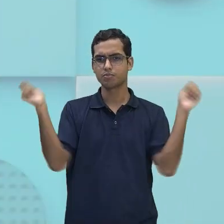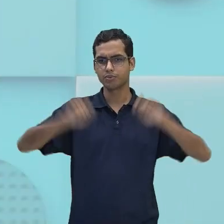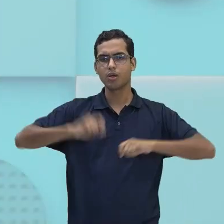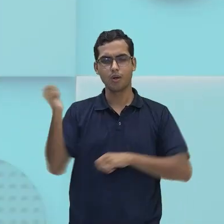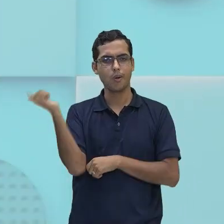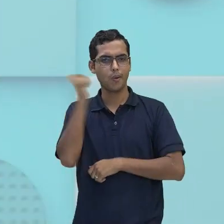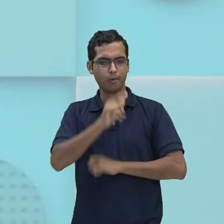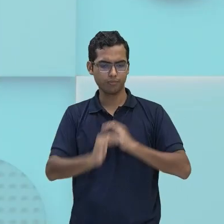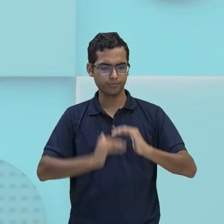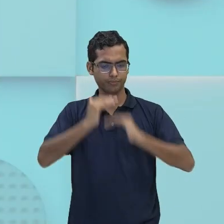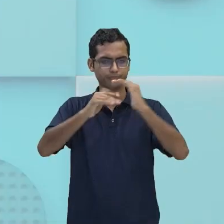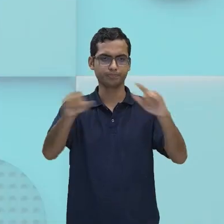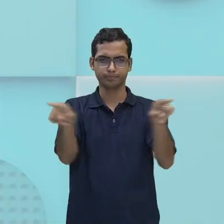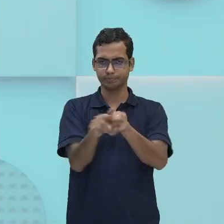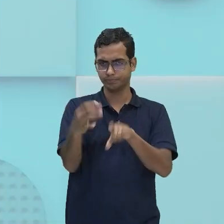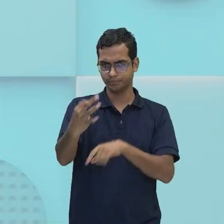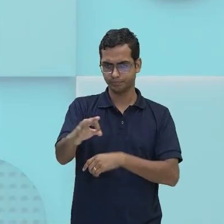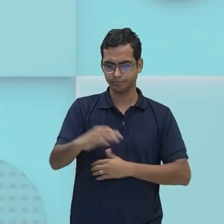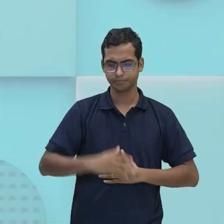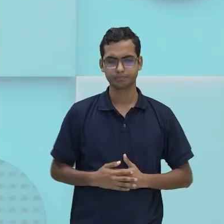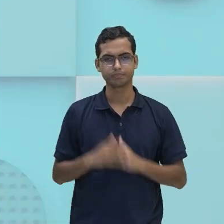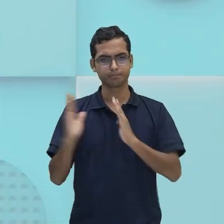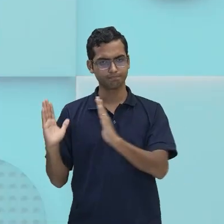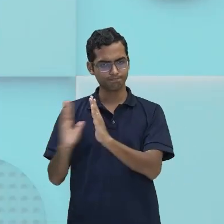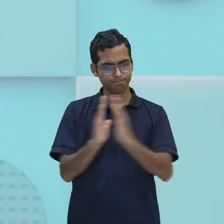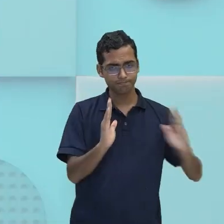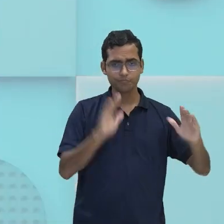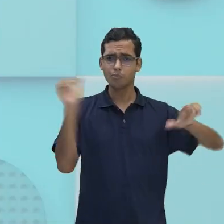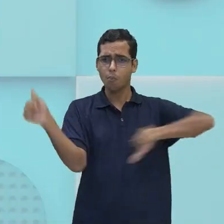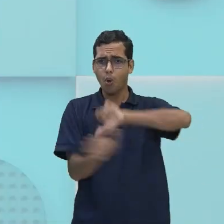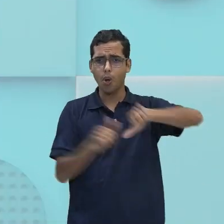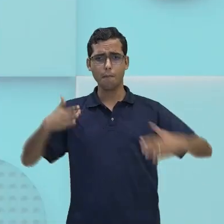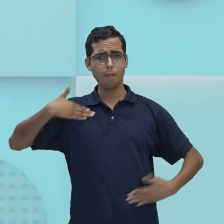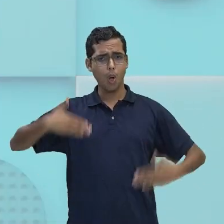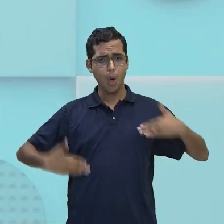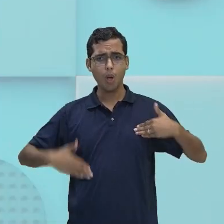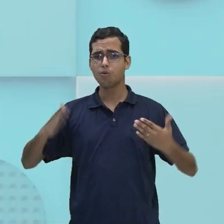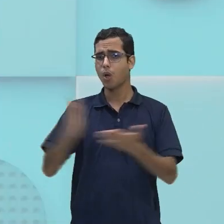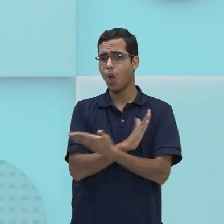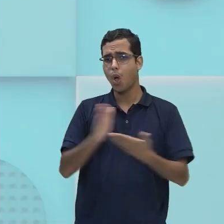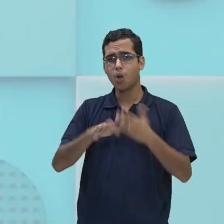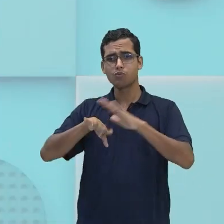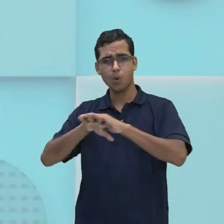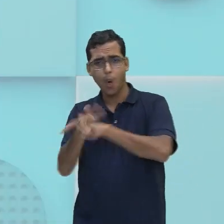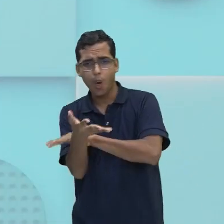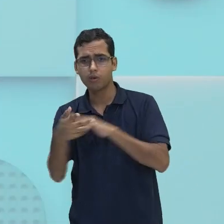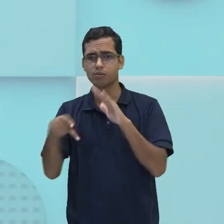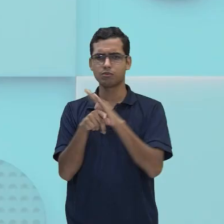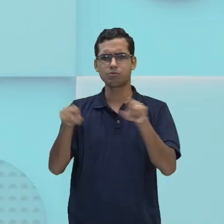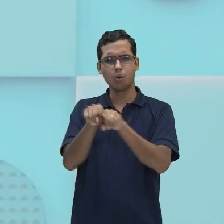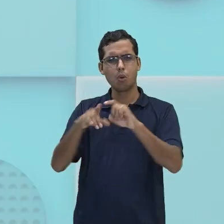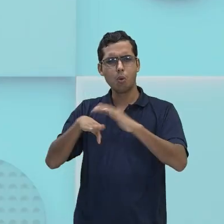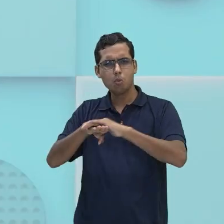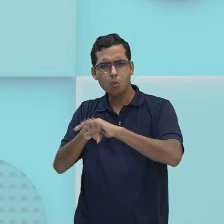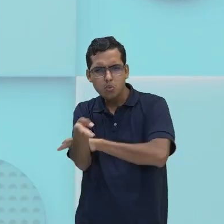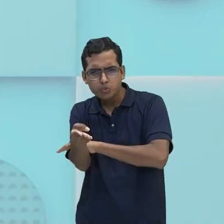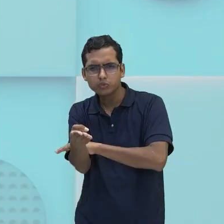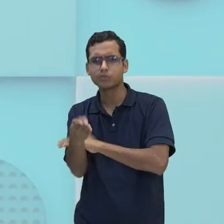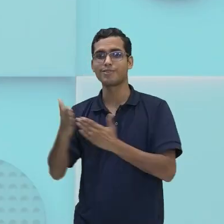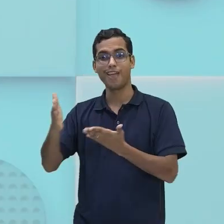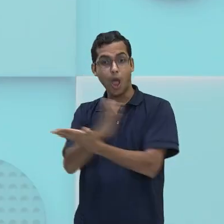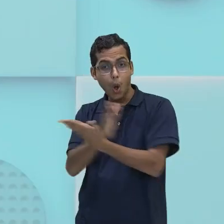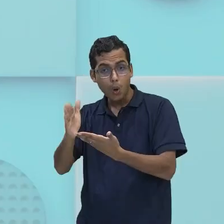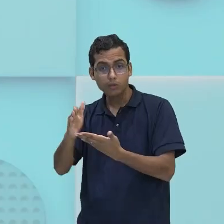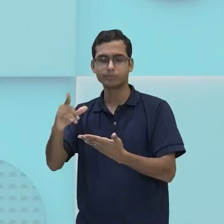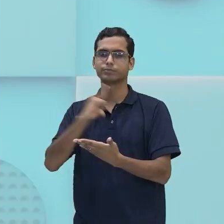essas transformações, nós também temos aí que modificar alguns hábitos que estão relacionados à higiene. Mas